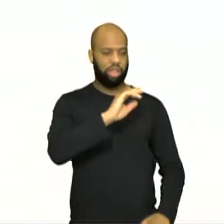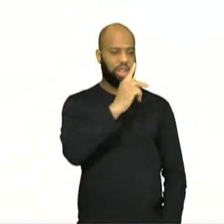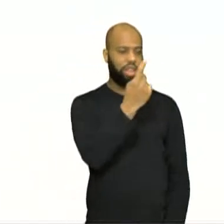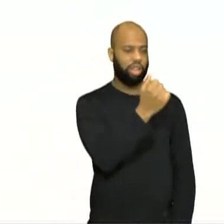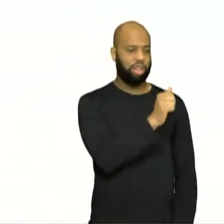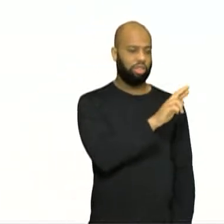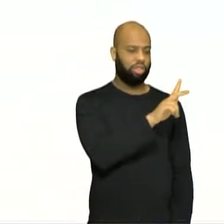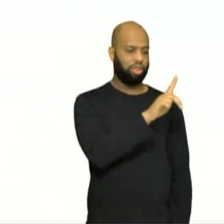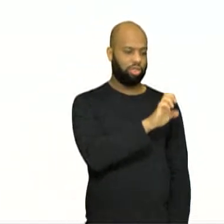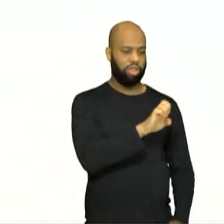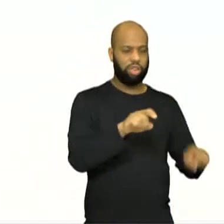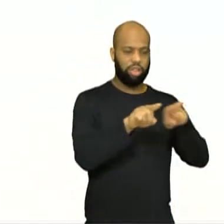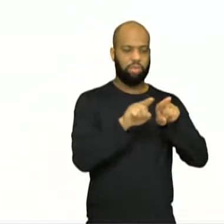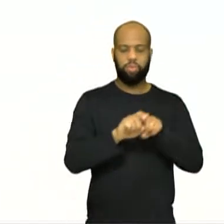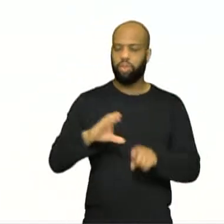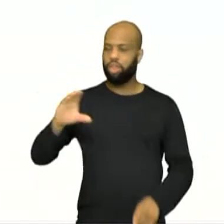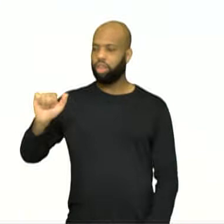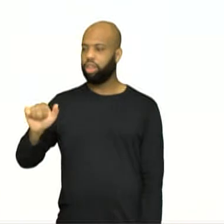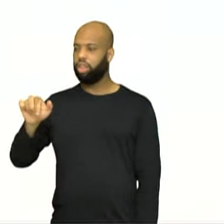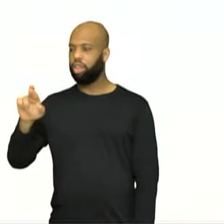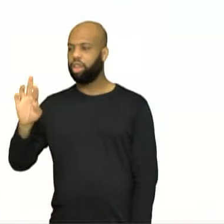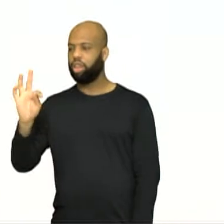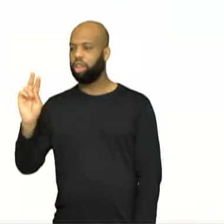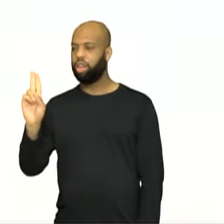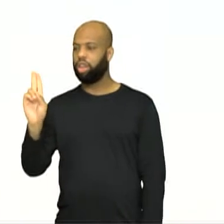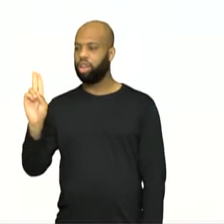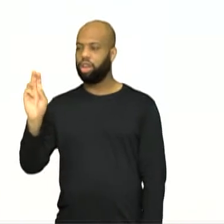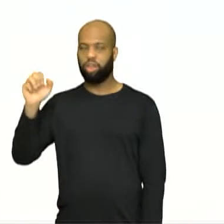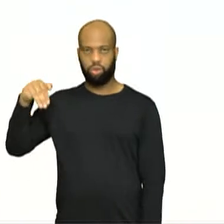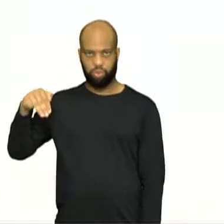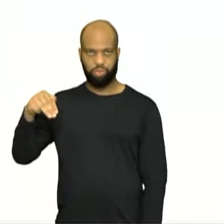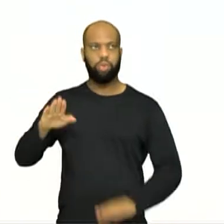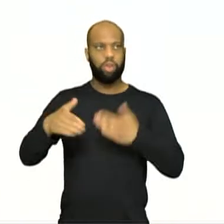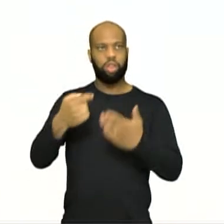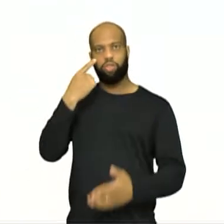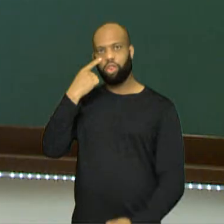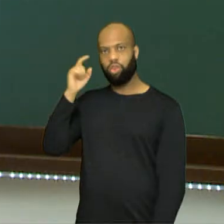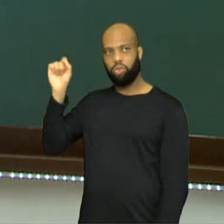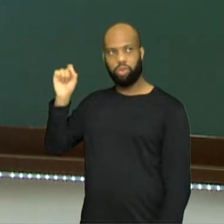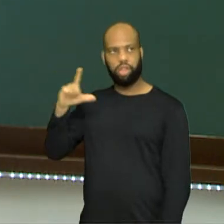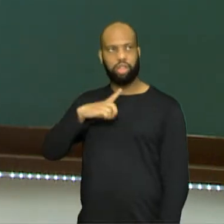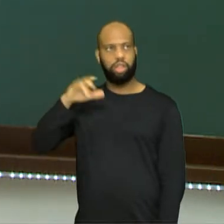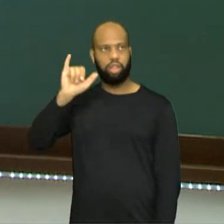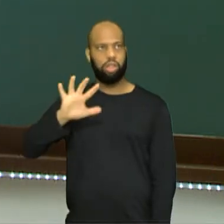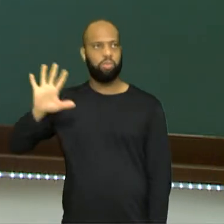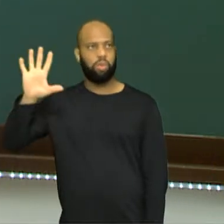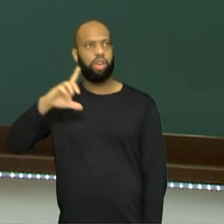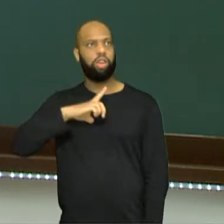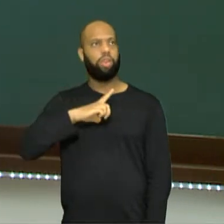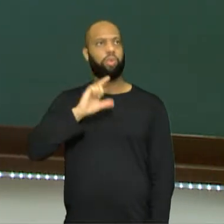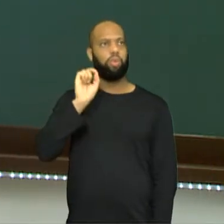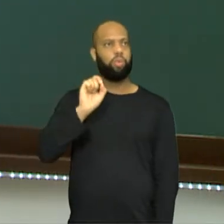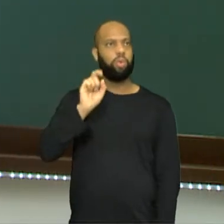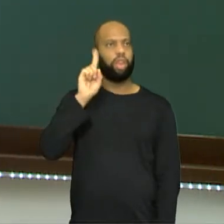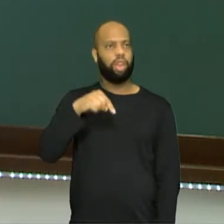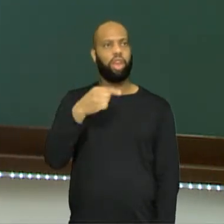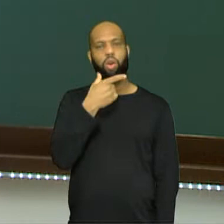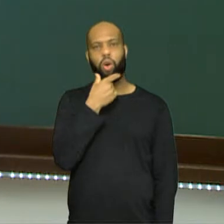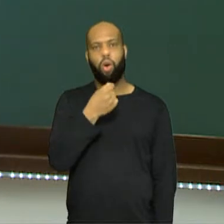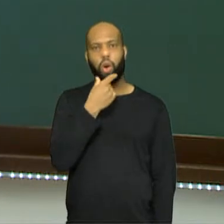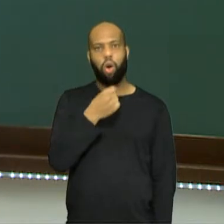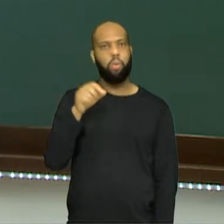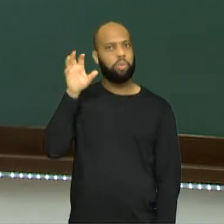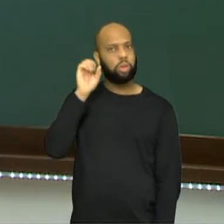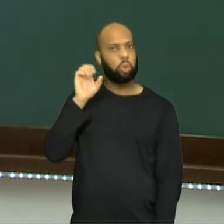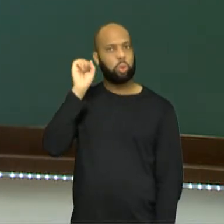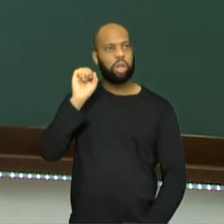cartoon? Vamos ver aqui, interpretar um pouquinho dessas imagens. A gente percebe aqui, um homem escutando ali a sua música no